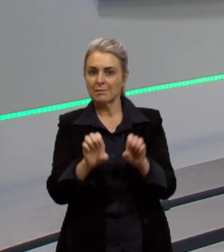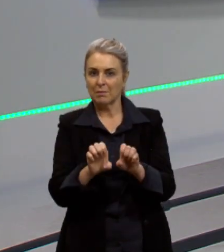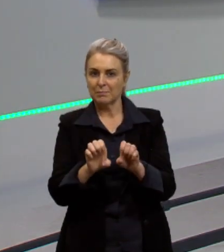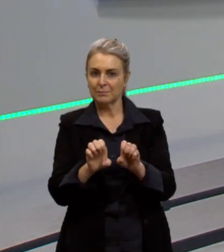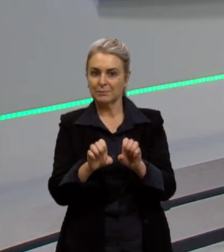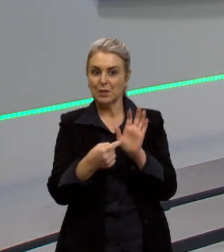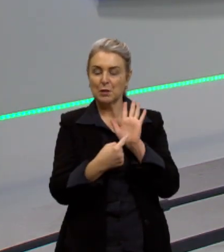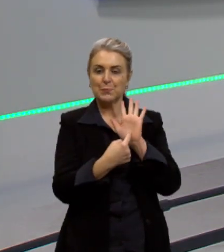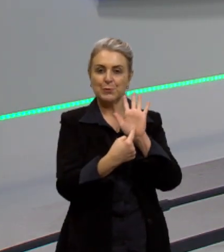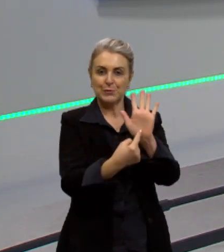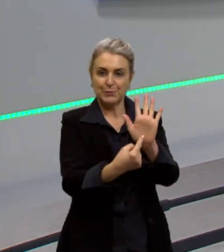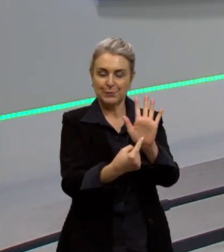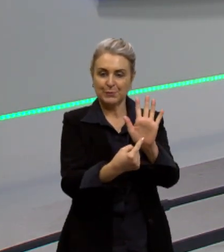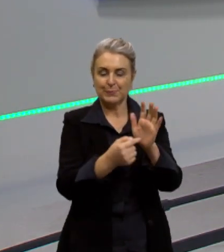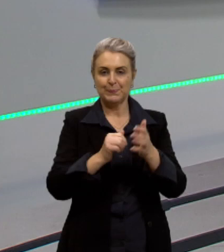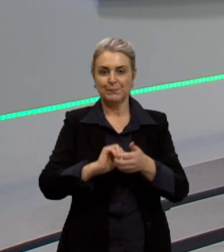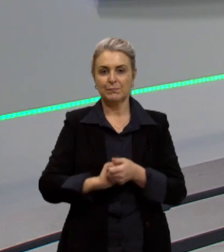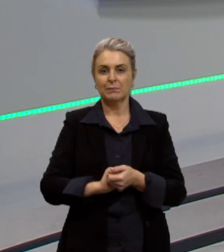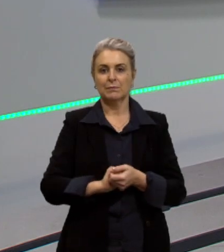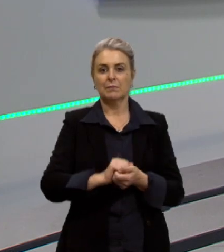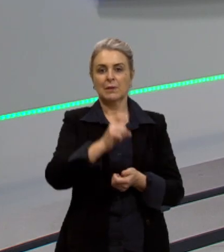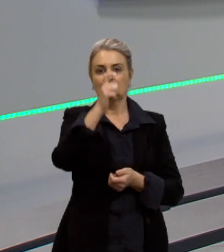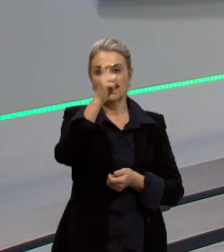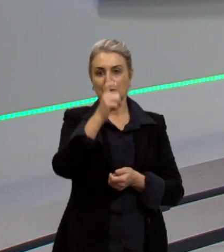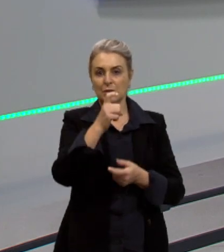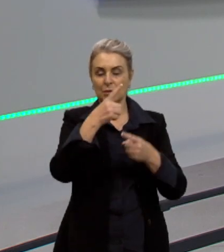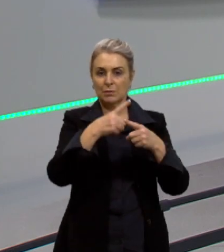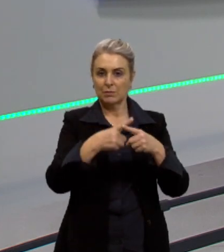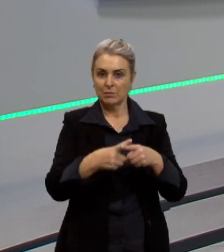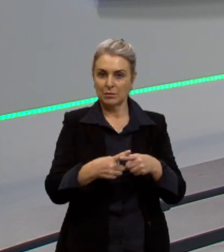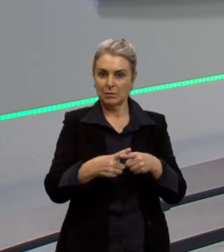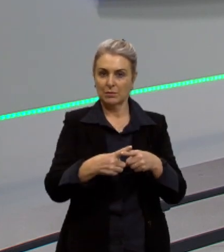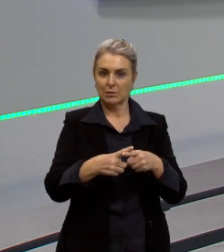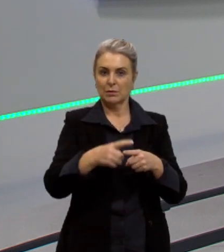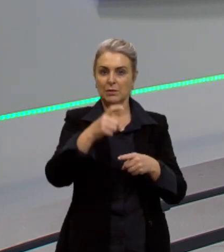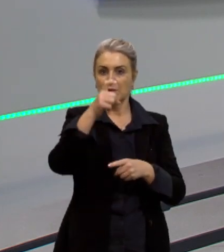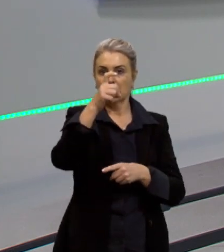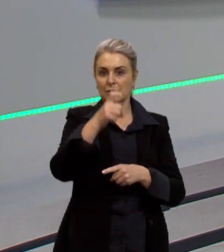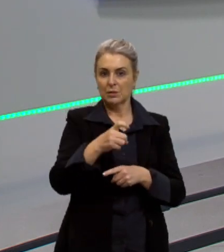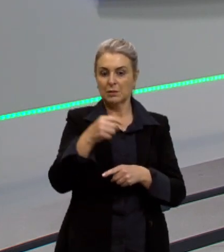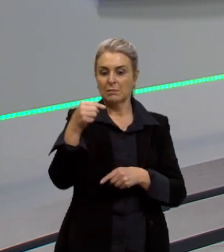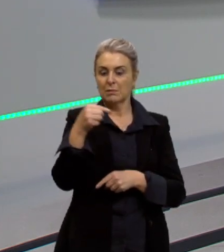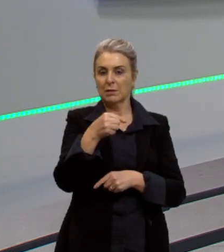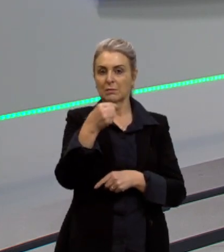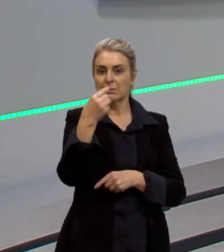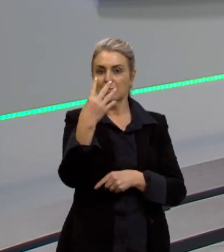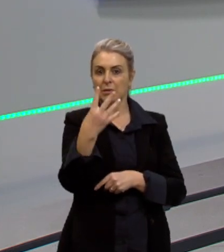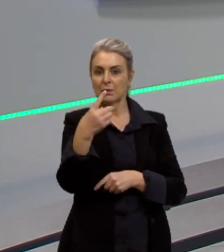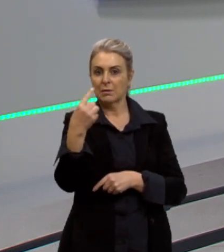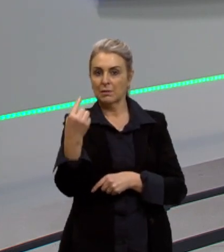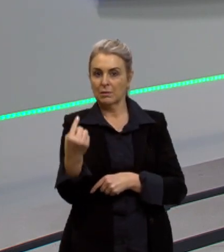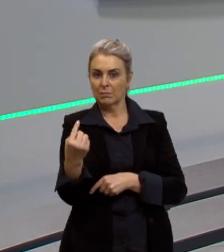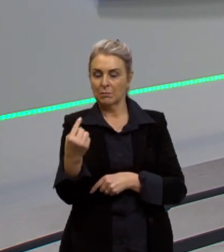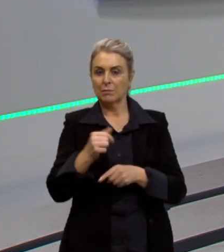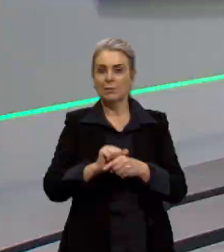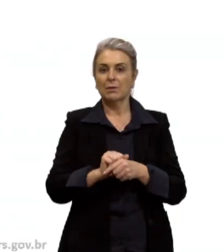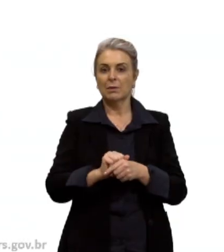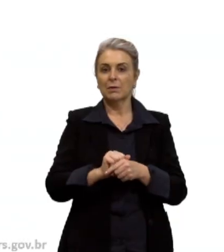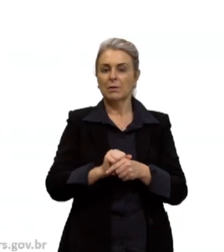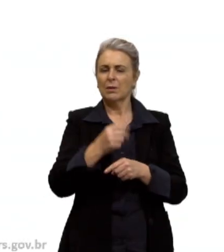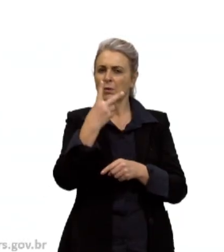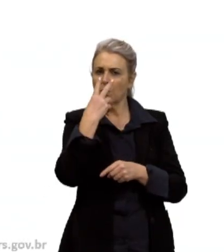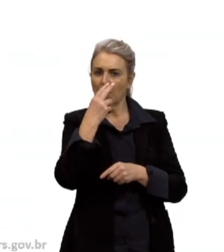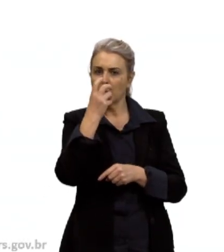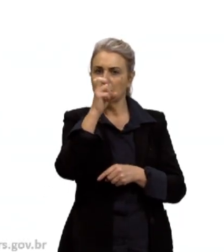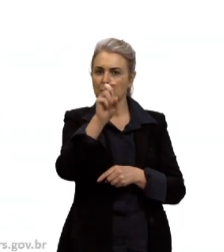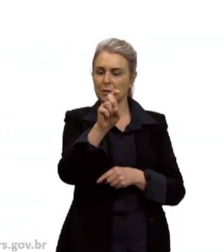esta equação: x que multiplica x menos 41 igual a 5 vezes